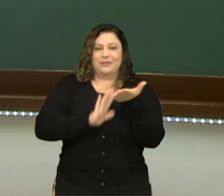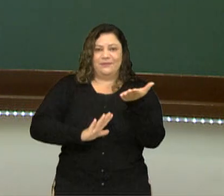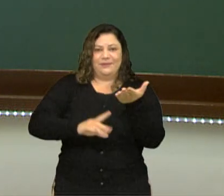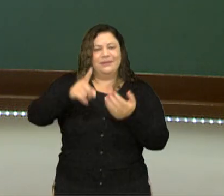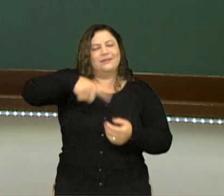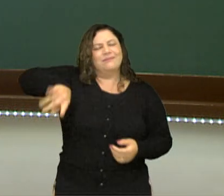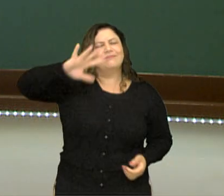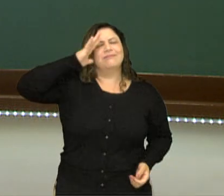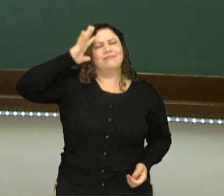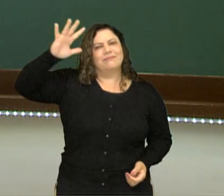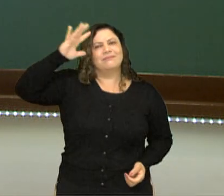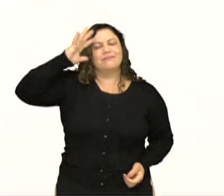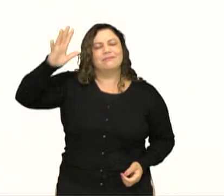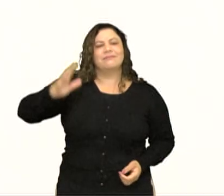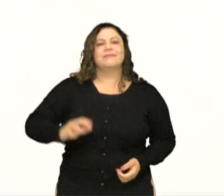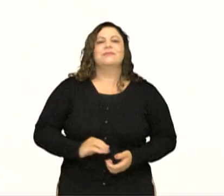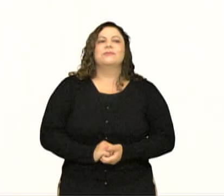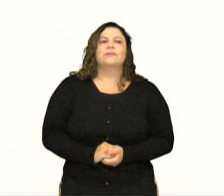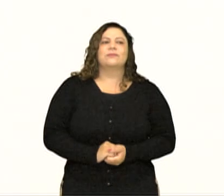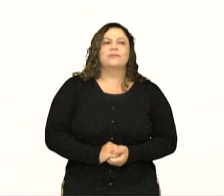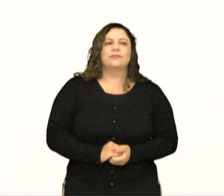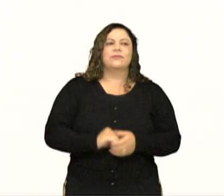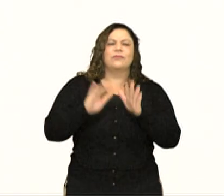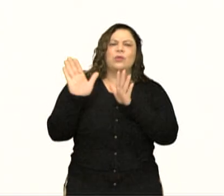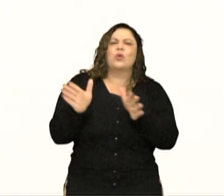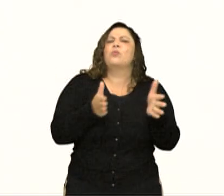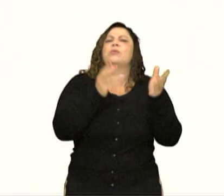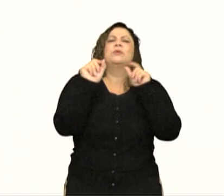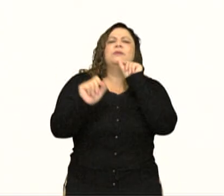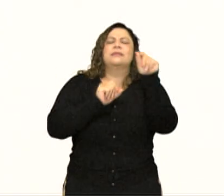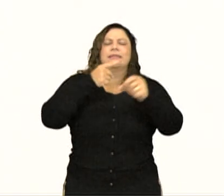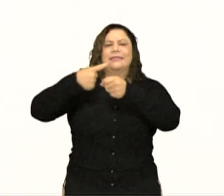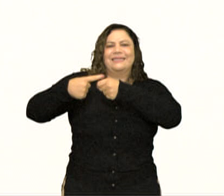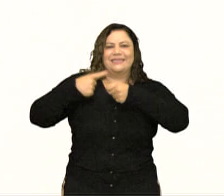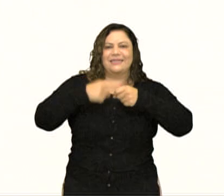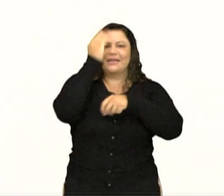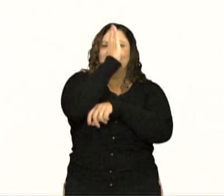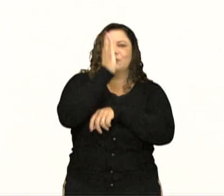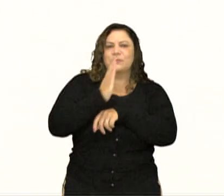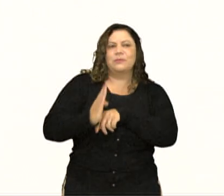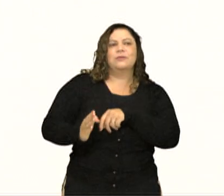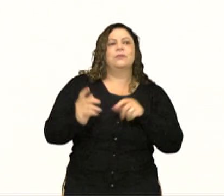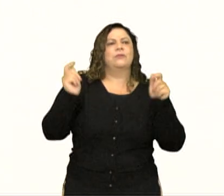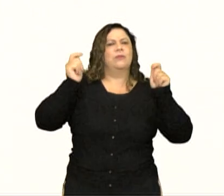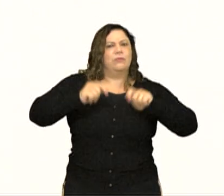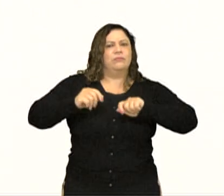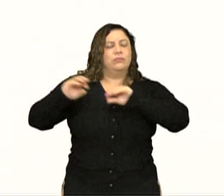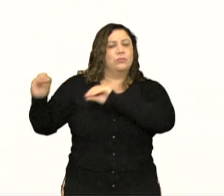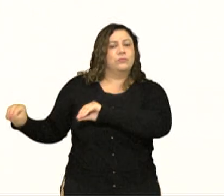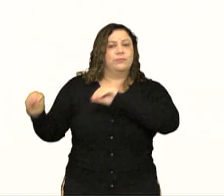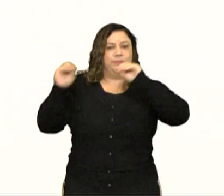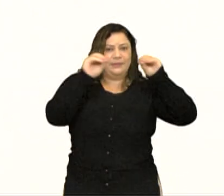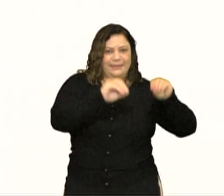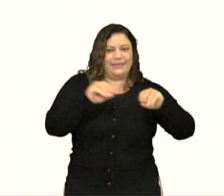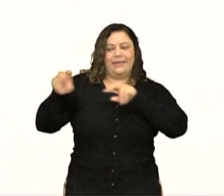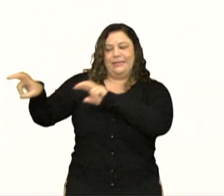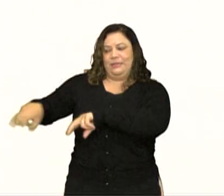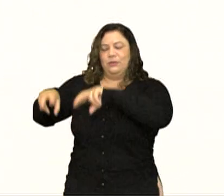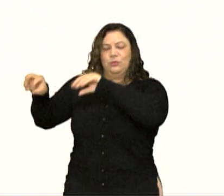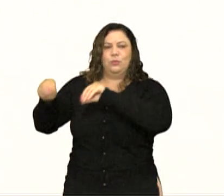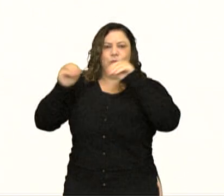vocês refletirem a respeito. O processo de urbanização brasileiro apoiou-se essencialmente no êxodo rural. Quais